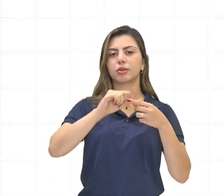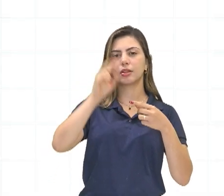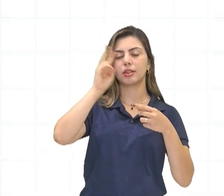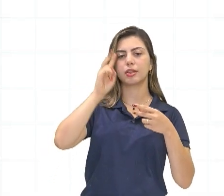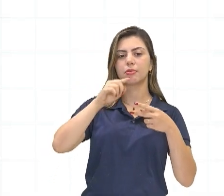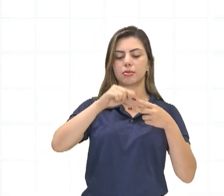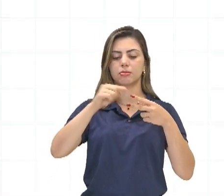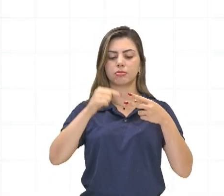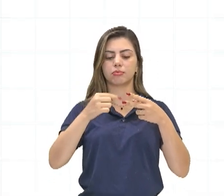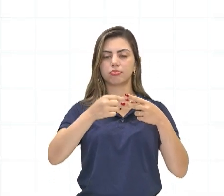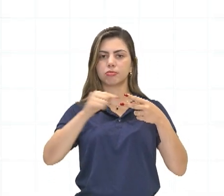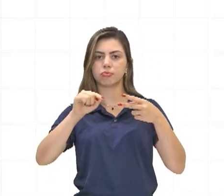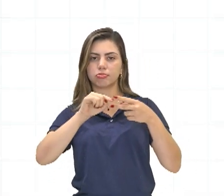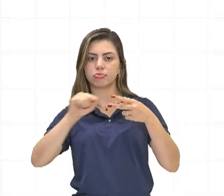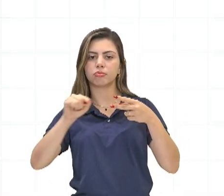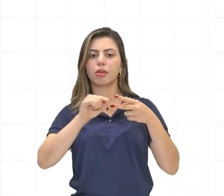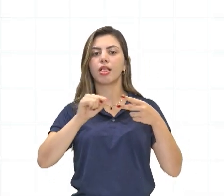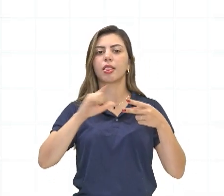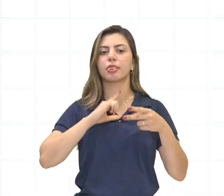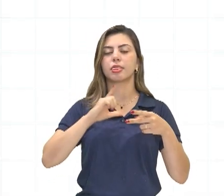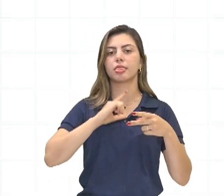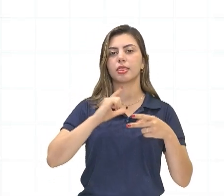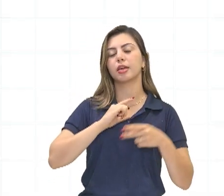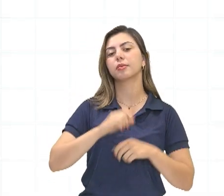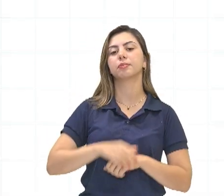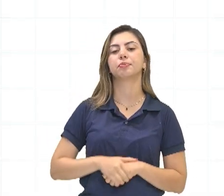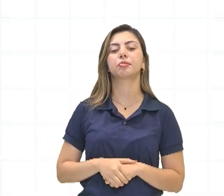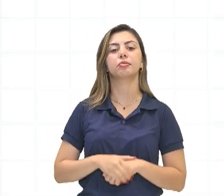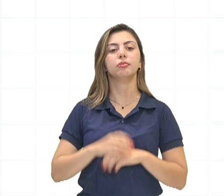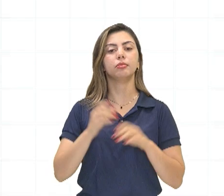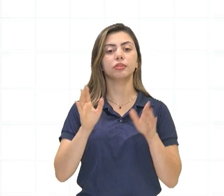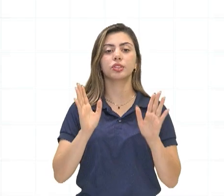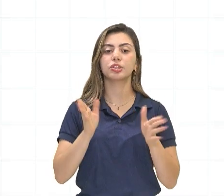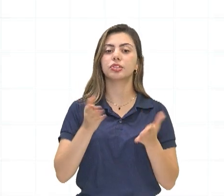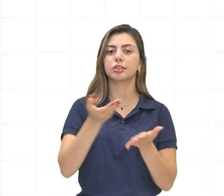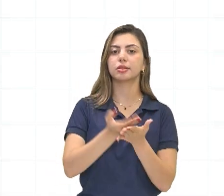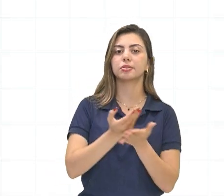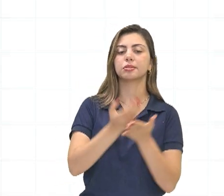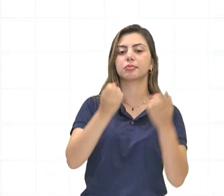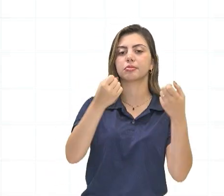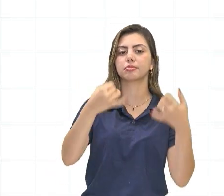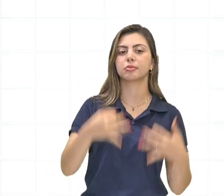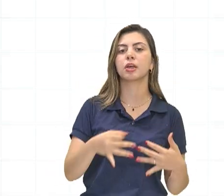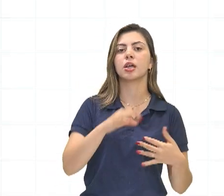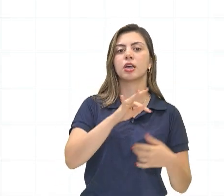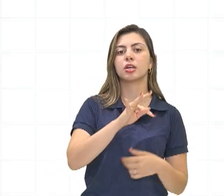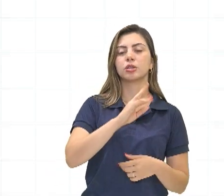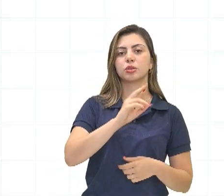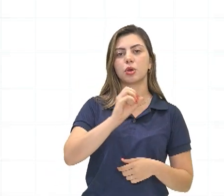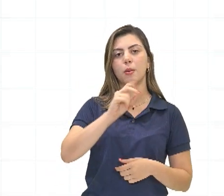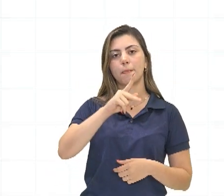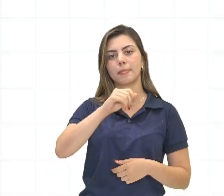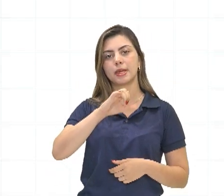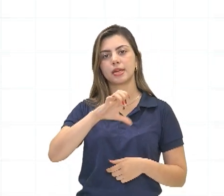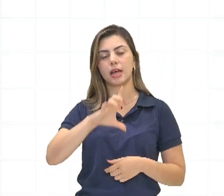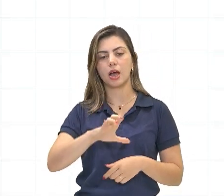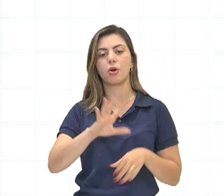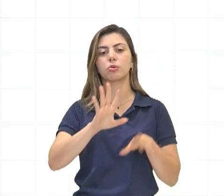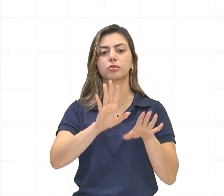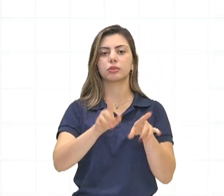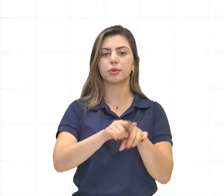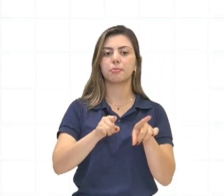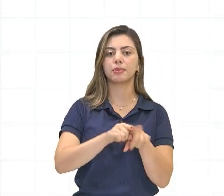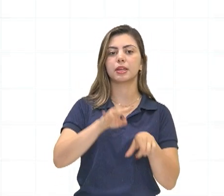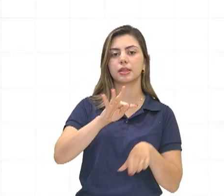o Trópico de Câncer, tá? Falamos da zona tropical, falamos da zona temperada, e no extremo norte e